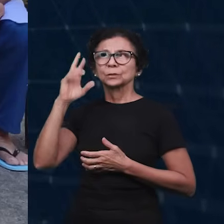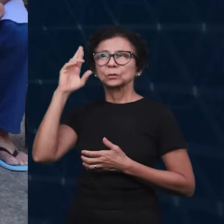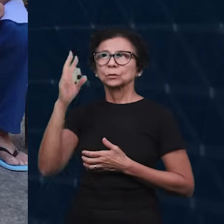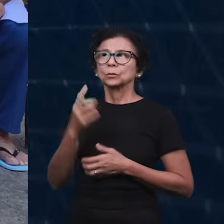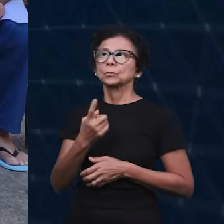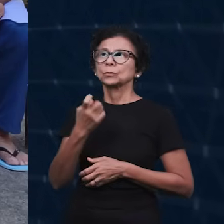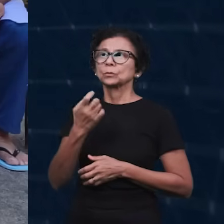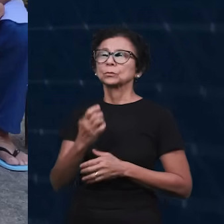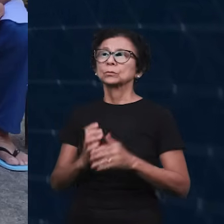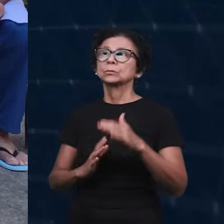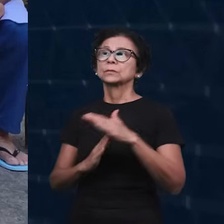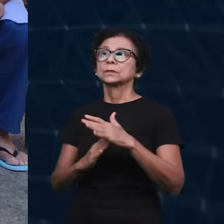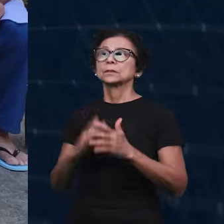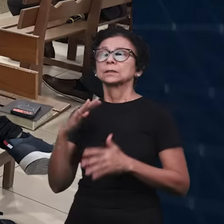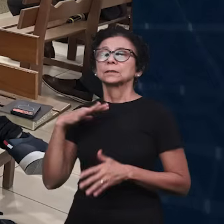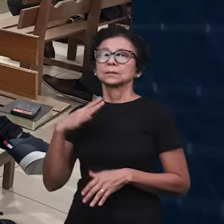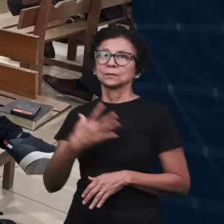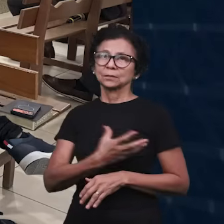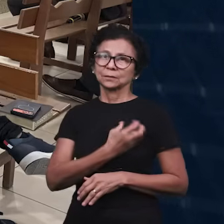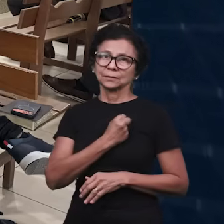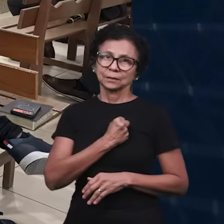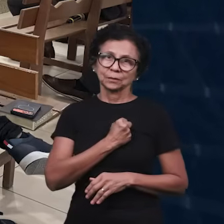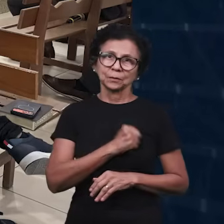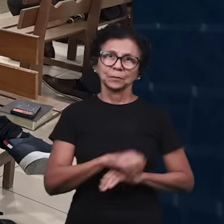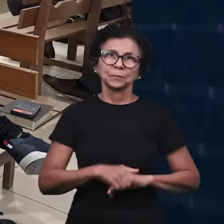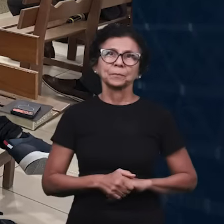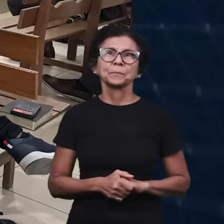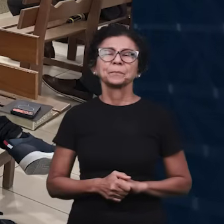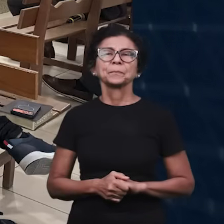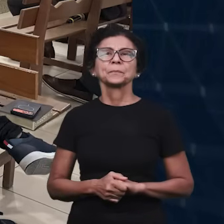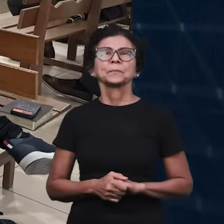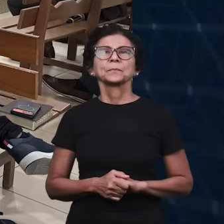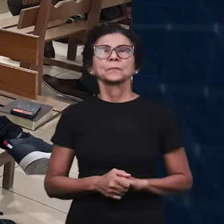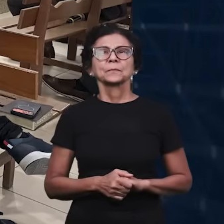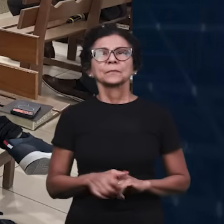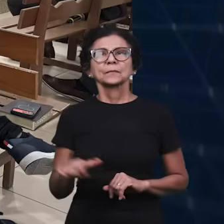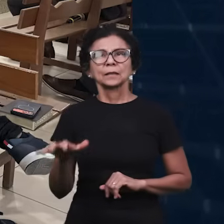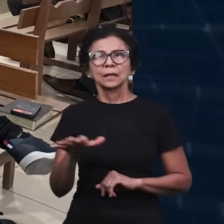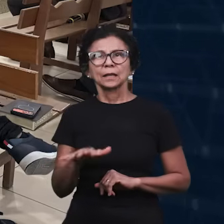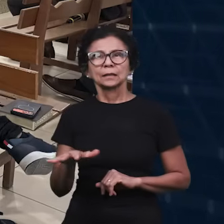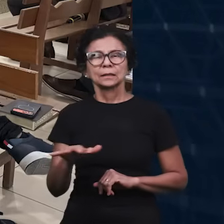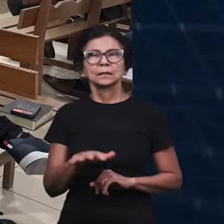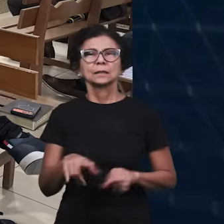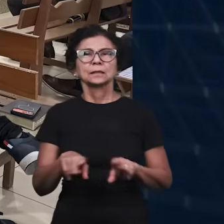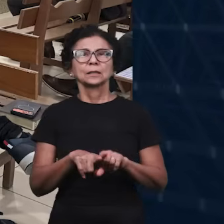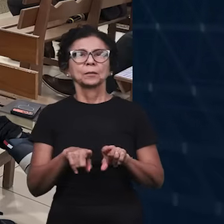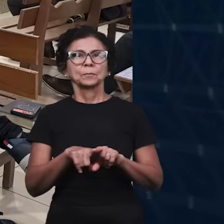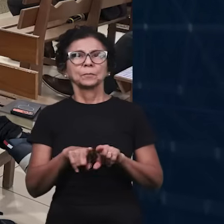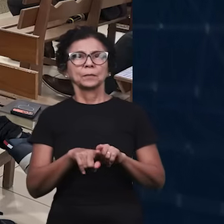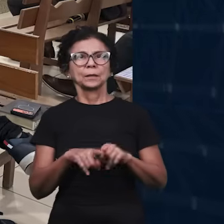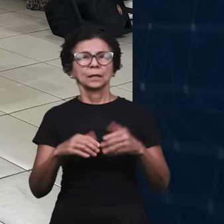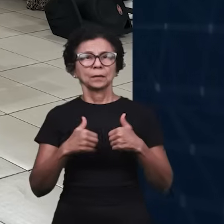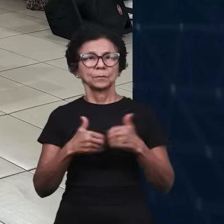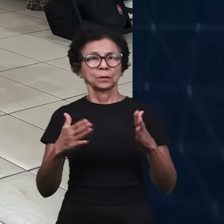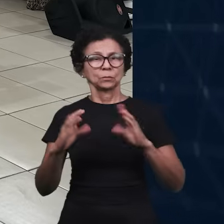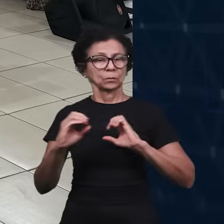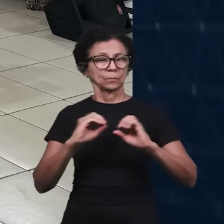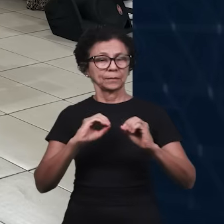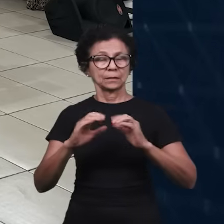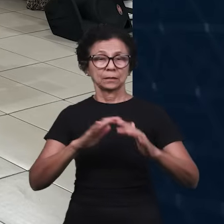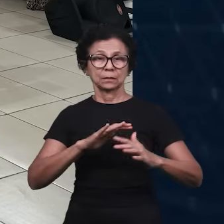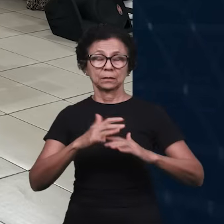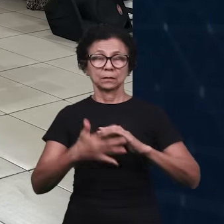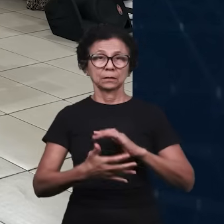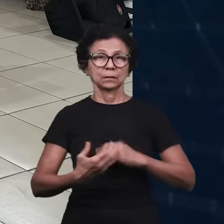único e suficiente Salvador. Na igreja de Nova Brasília 2, foi realizado o culto de abertura da oficina